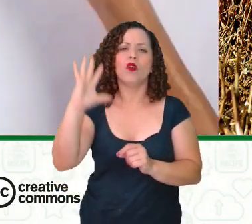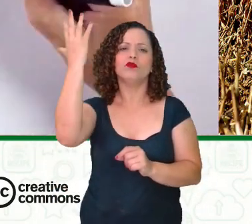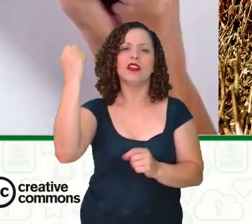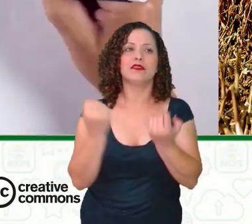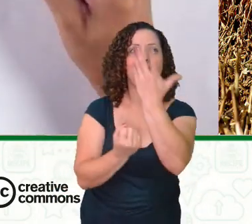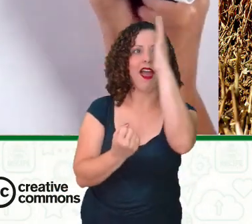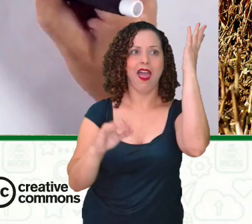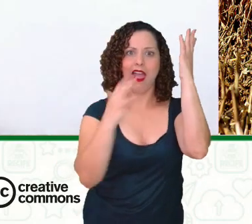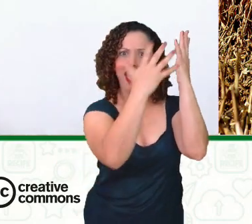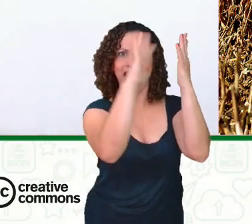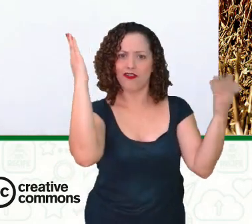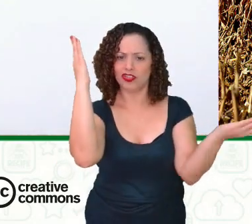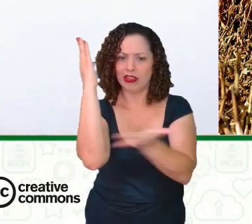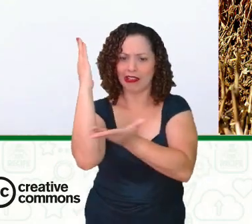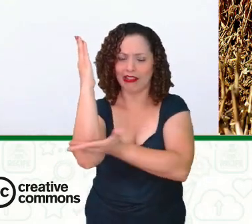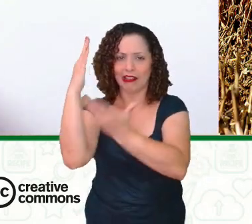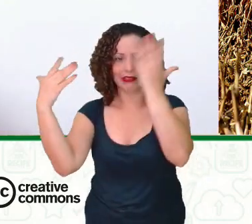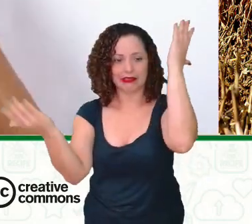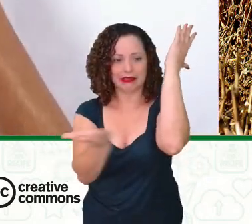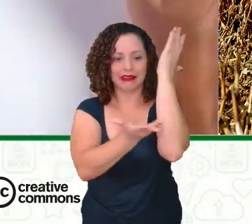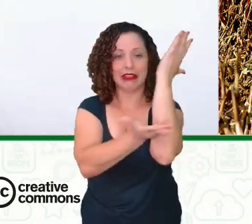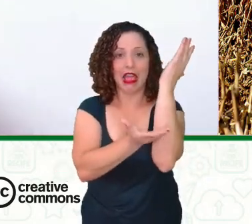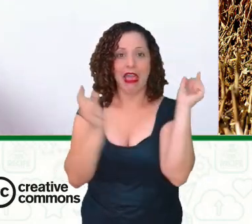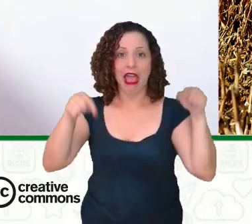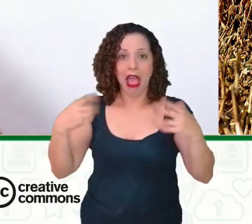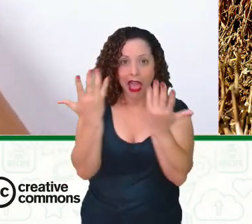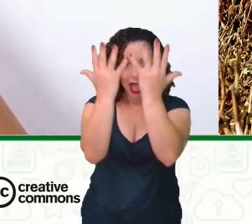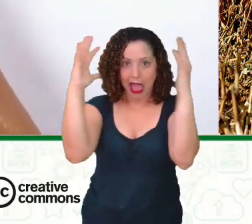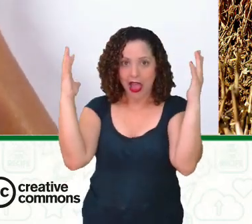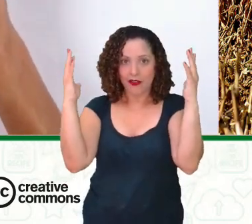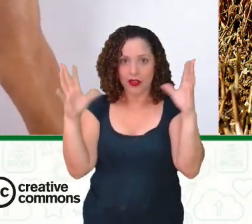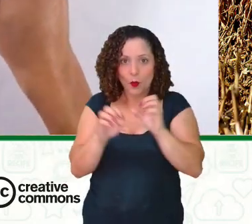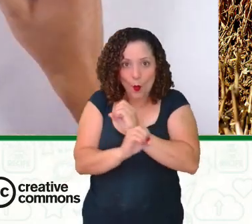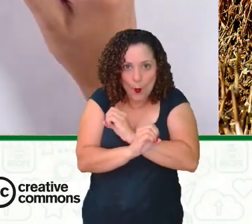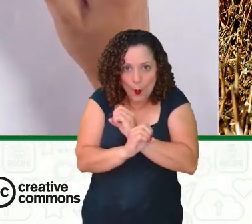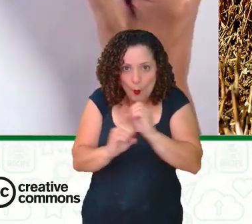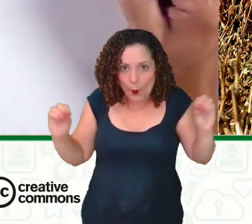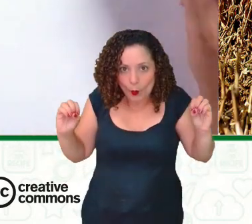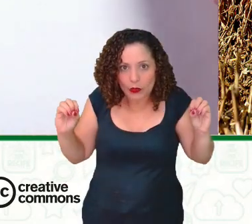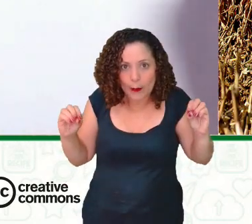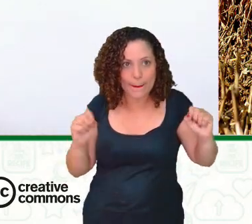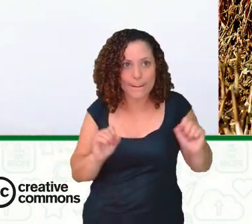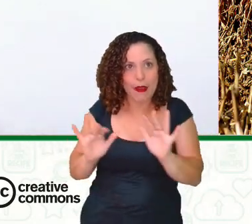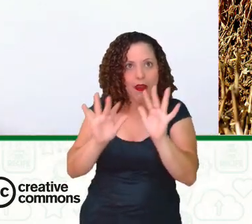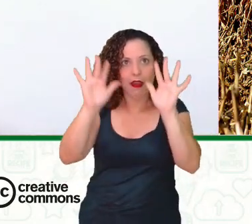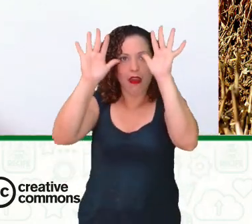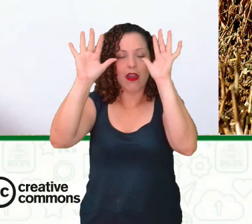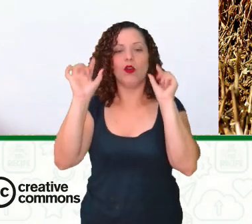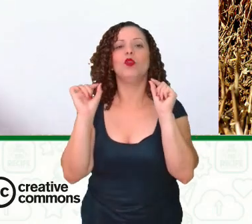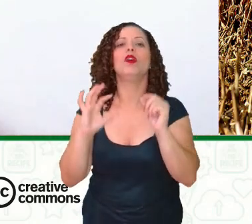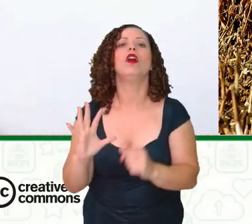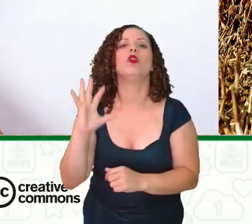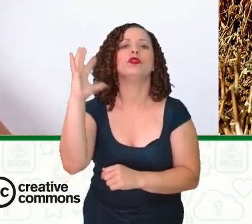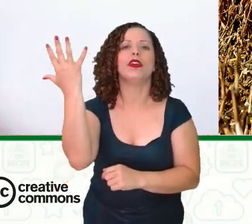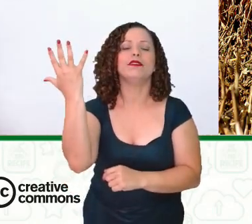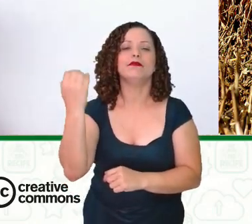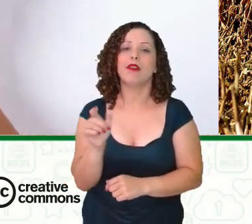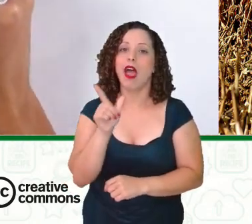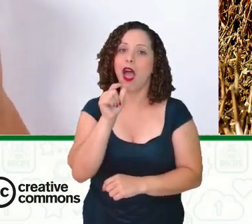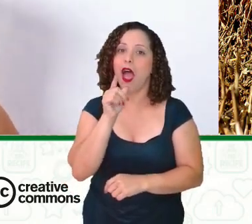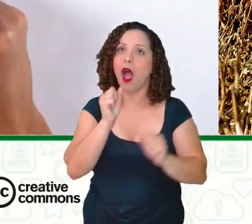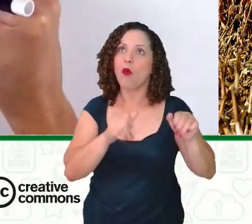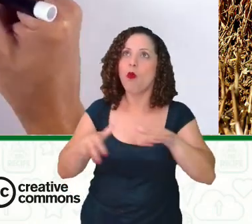Sem as árvores para manter a umidade e fazer a chamada evapotranspiração, parte da água que vem do Atlântico passa a ficar por lá